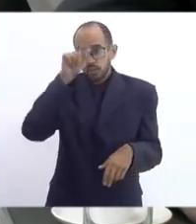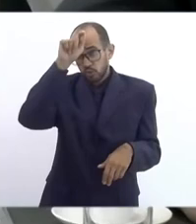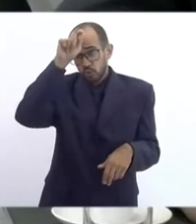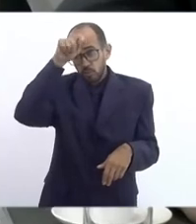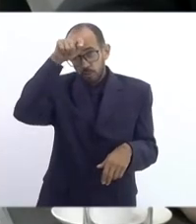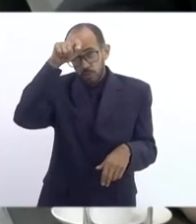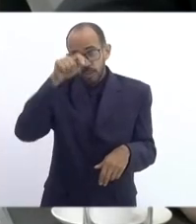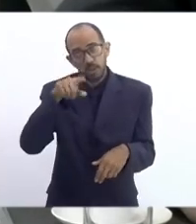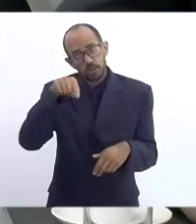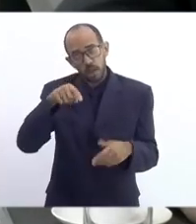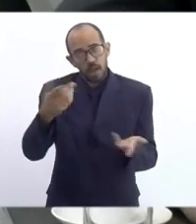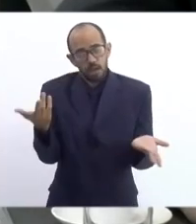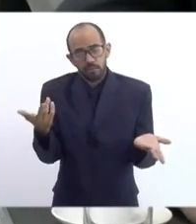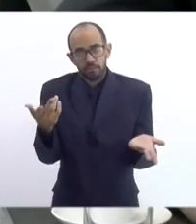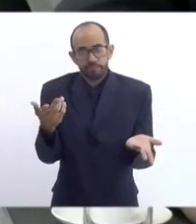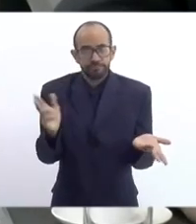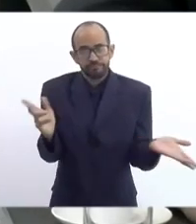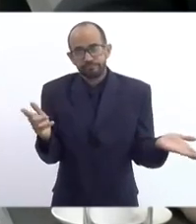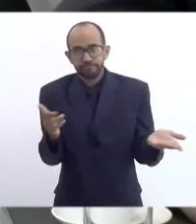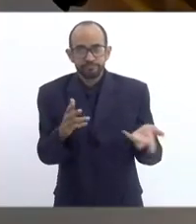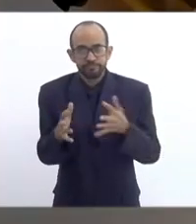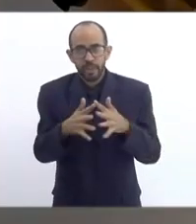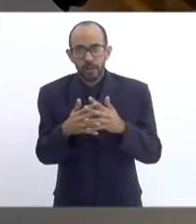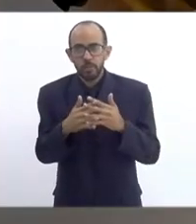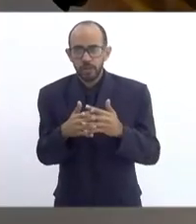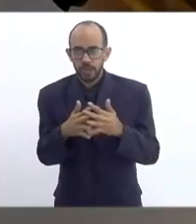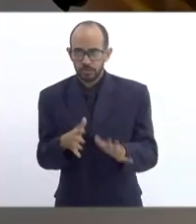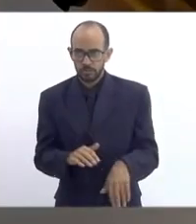convir. Vossa Excelência há de convir o seguinte. Há